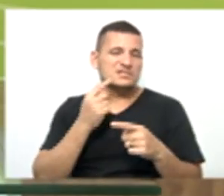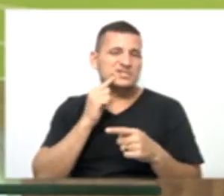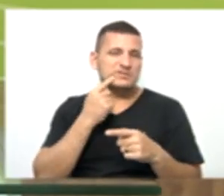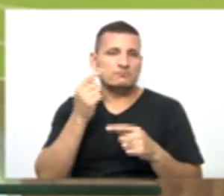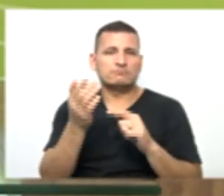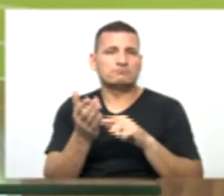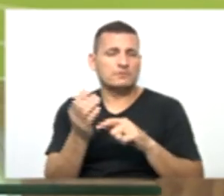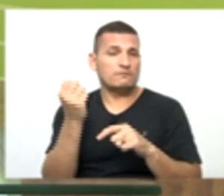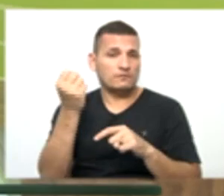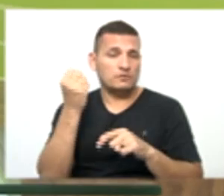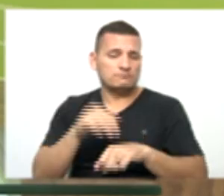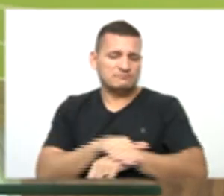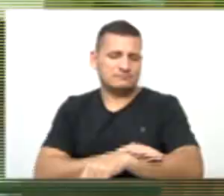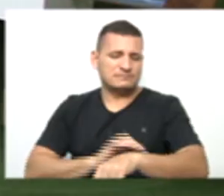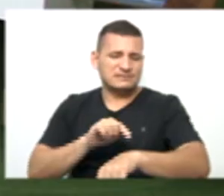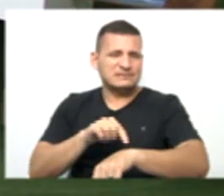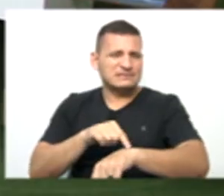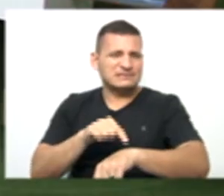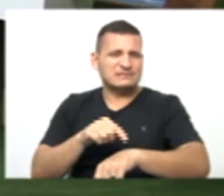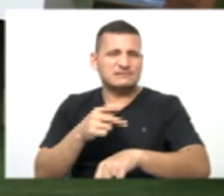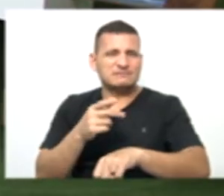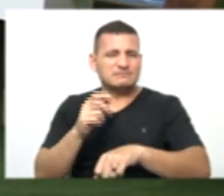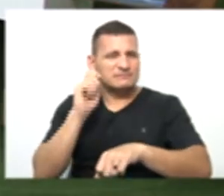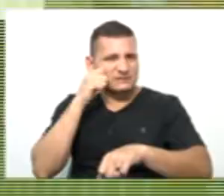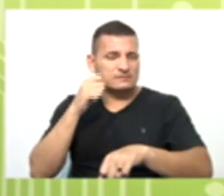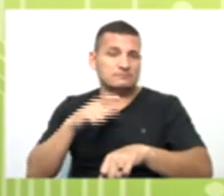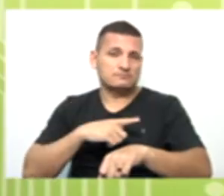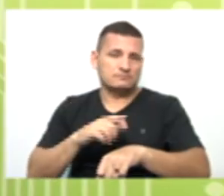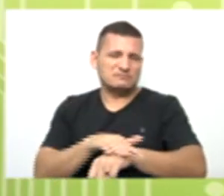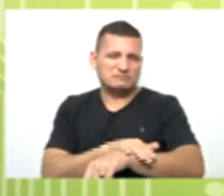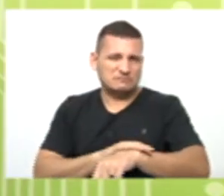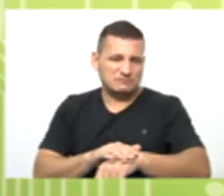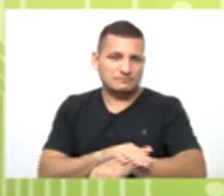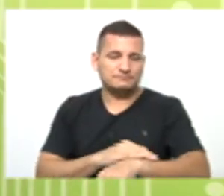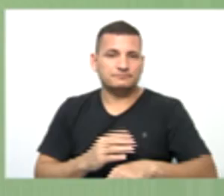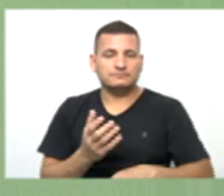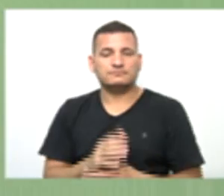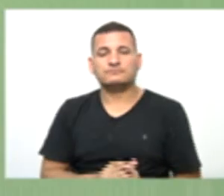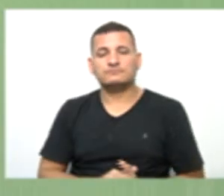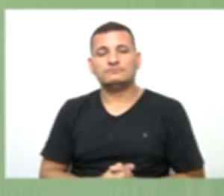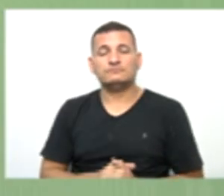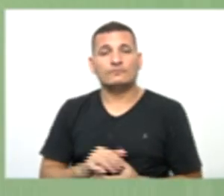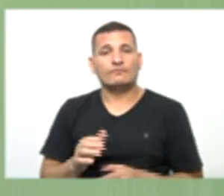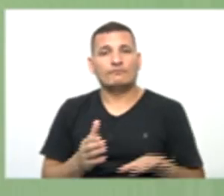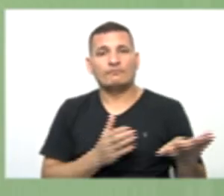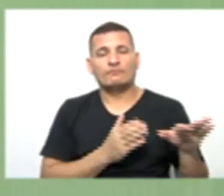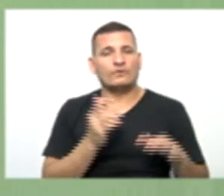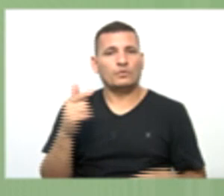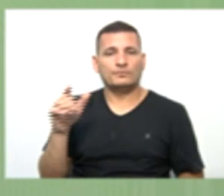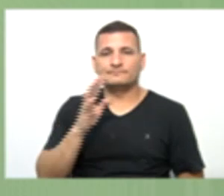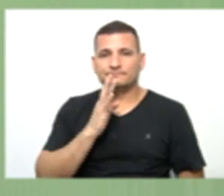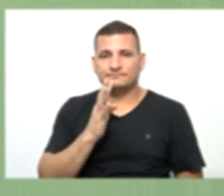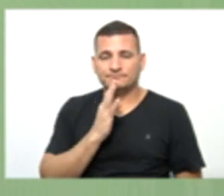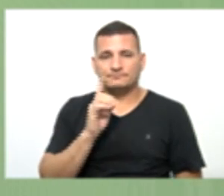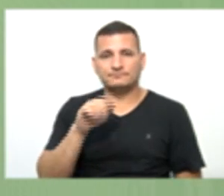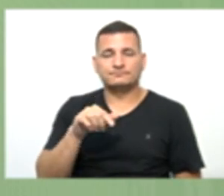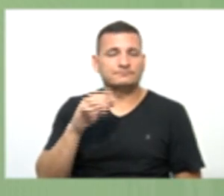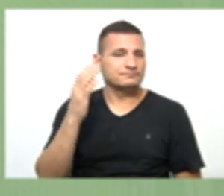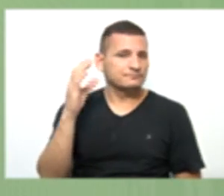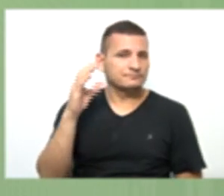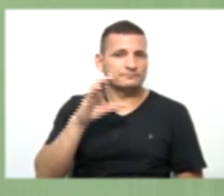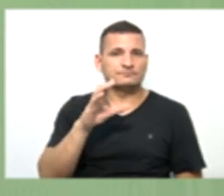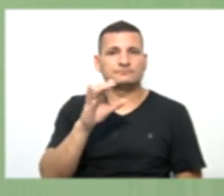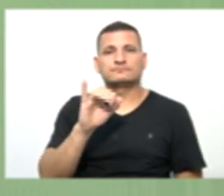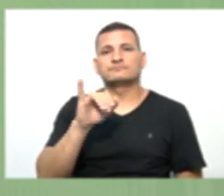pele manchada, né? Ela queima, né? O outro tipo de conhecimento, então, é o conhecimento científico. Nesse exemplo